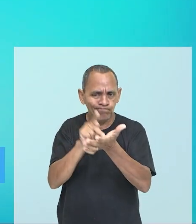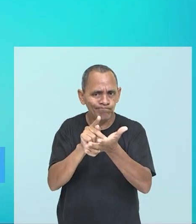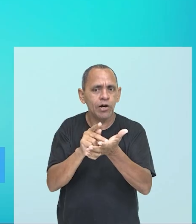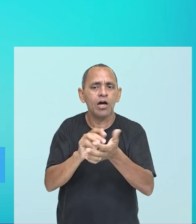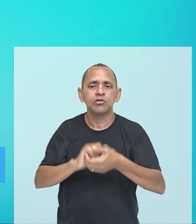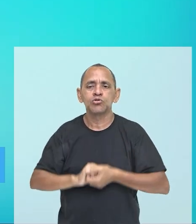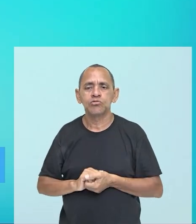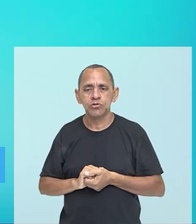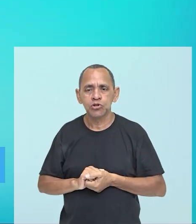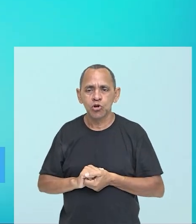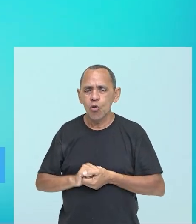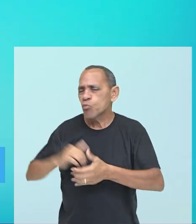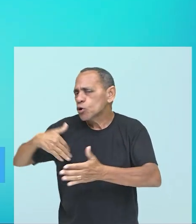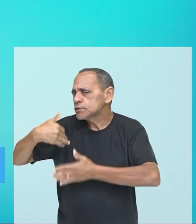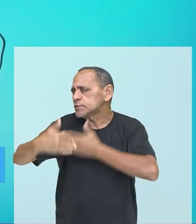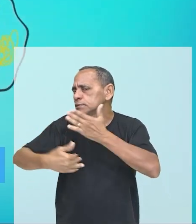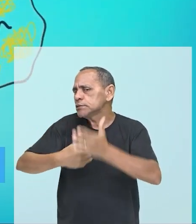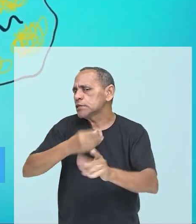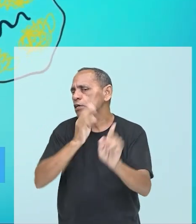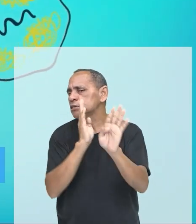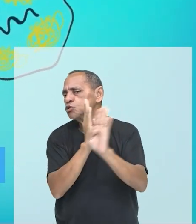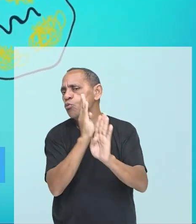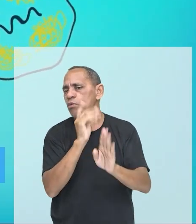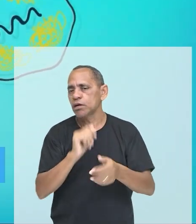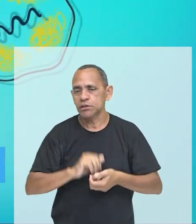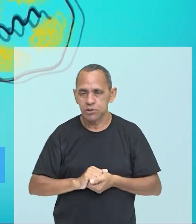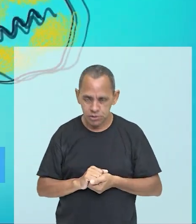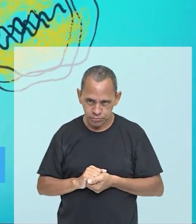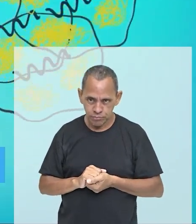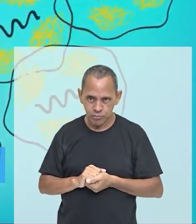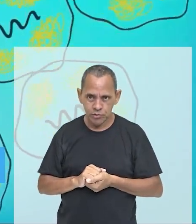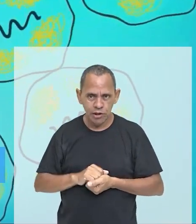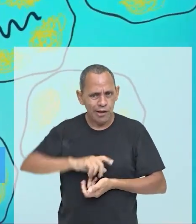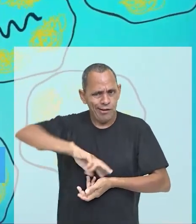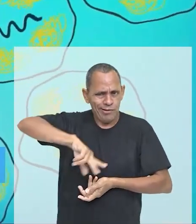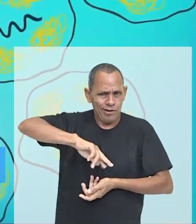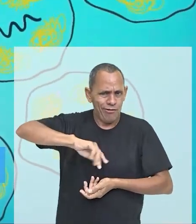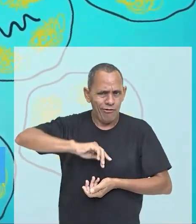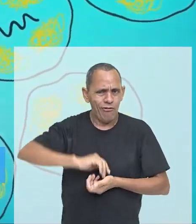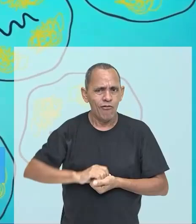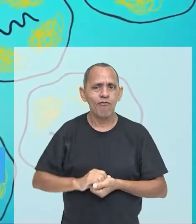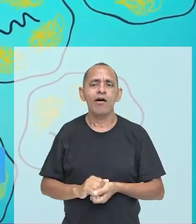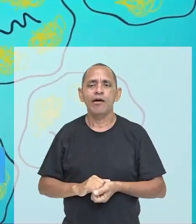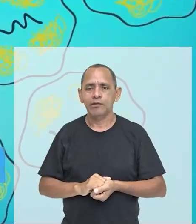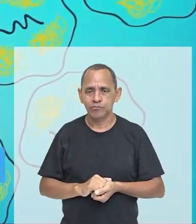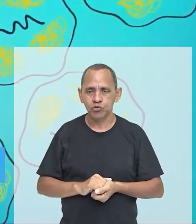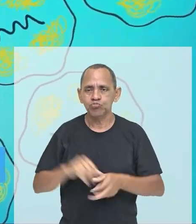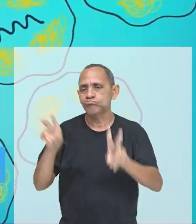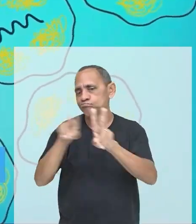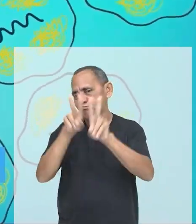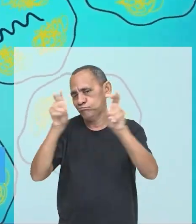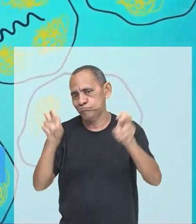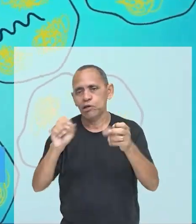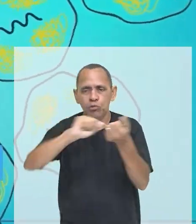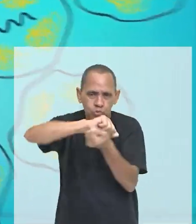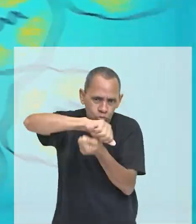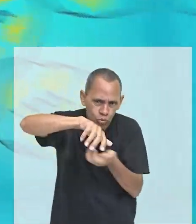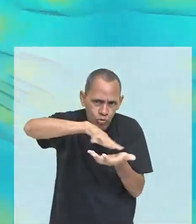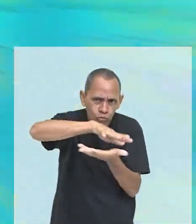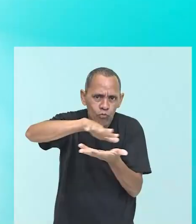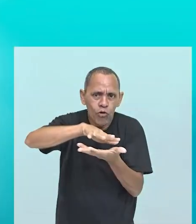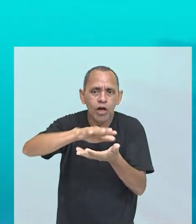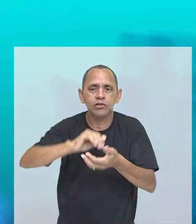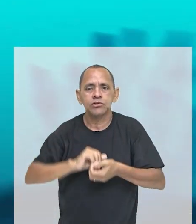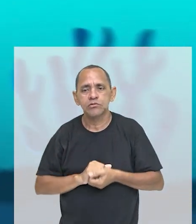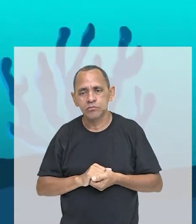Então, trata-se do universo, né, que é um tema que é estudado há milhares de anos, né, e que